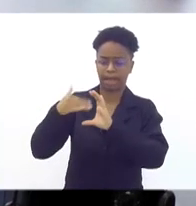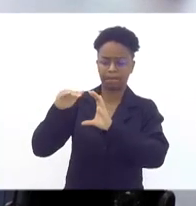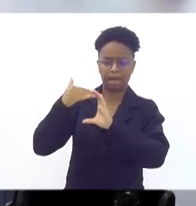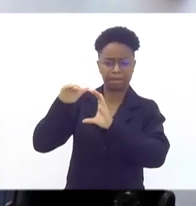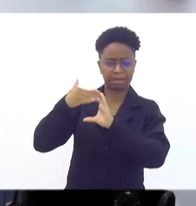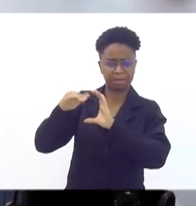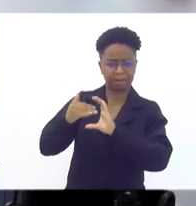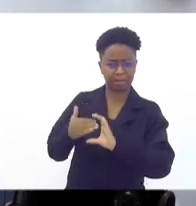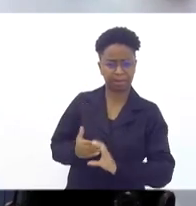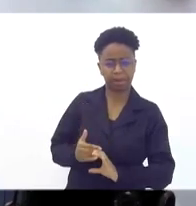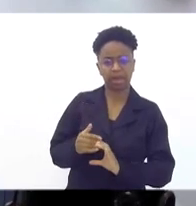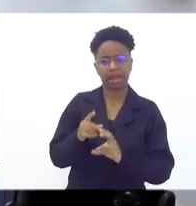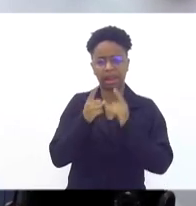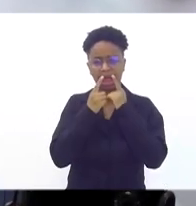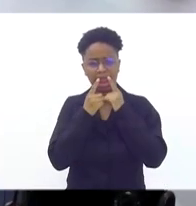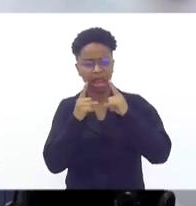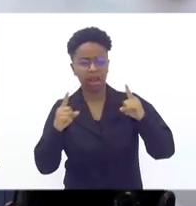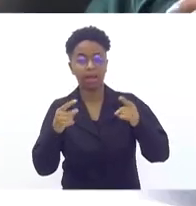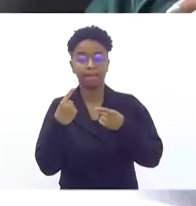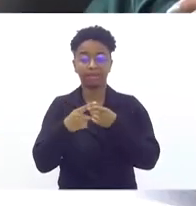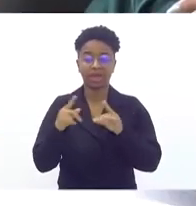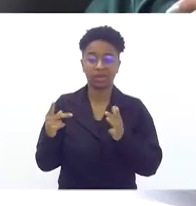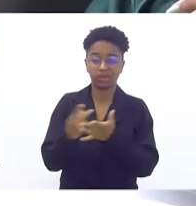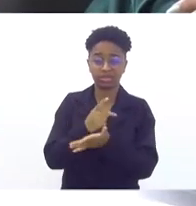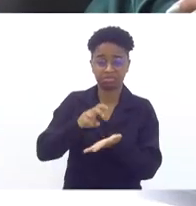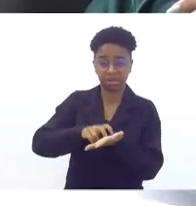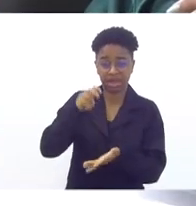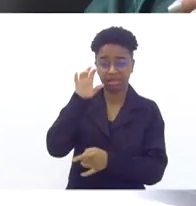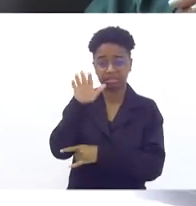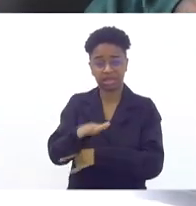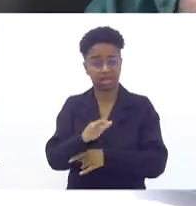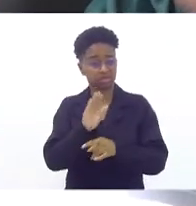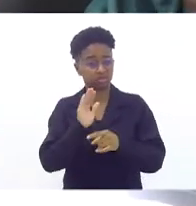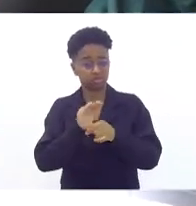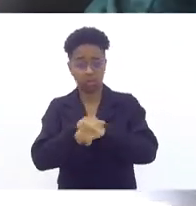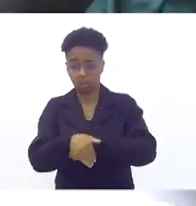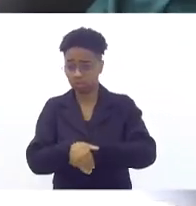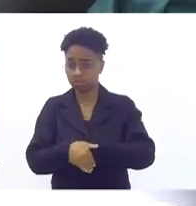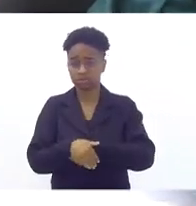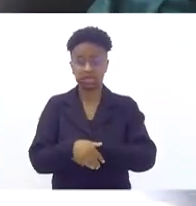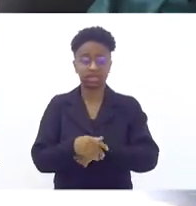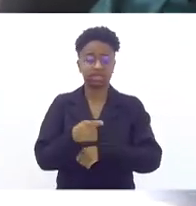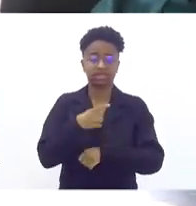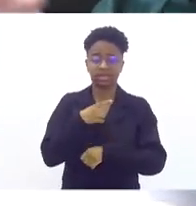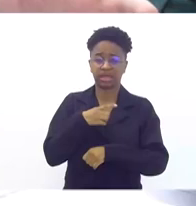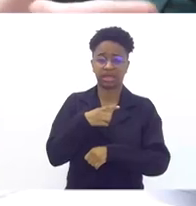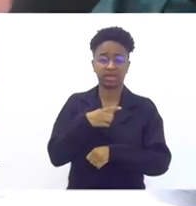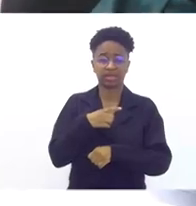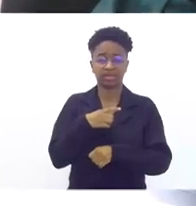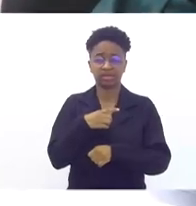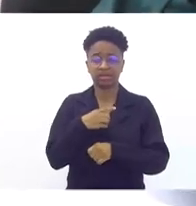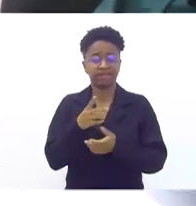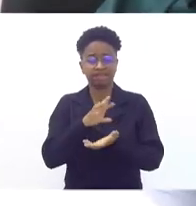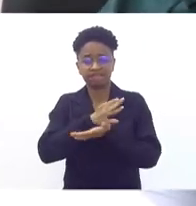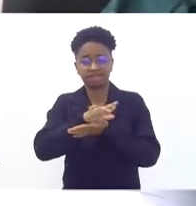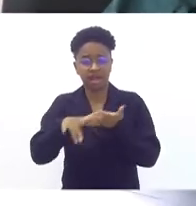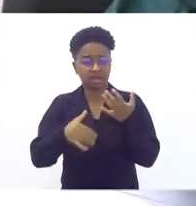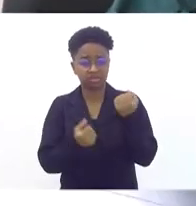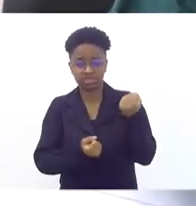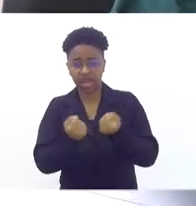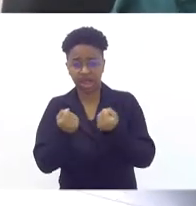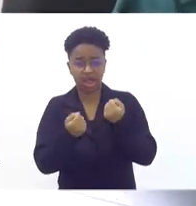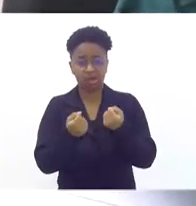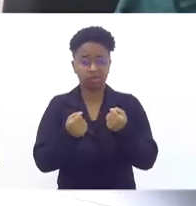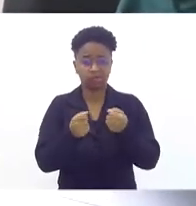reclamações né porque são operações de manhã de tarde e de noite com três reboques sete Cegonhas e